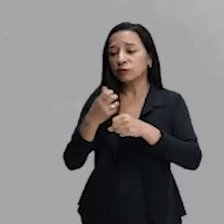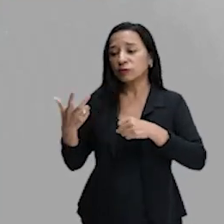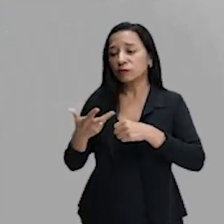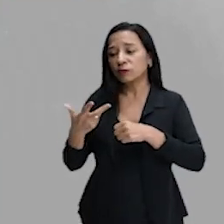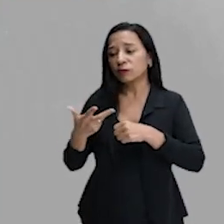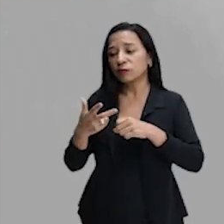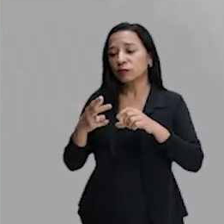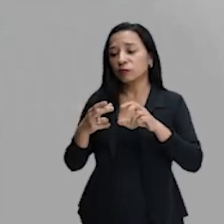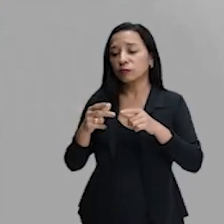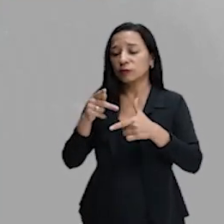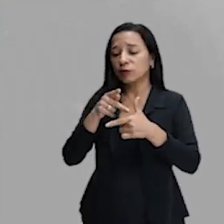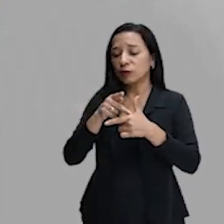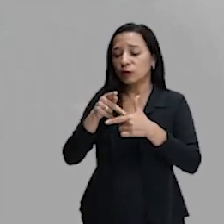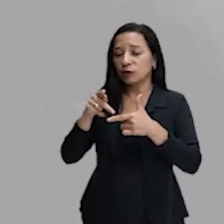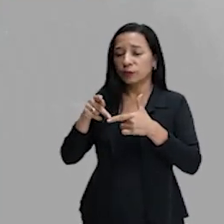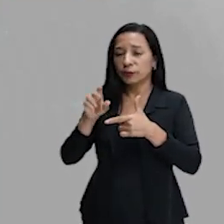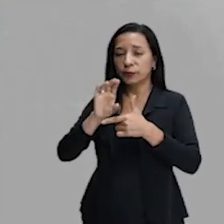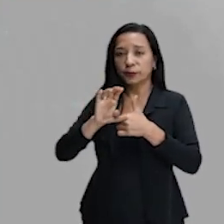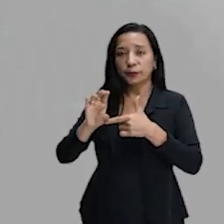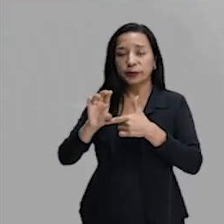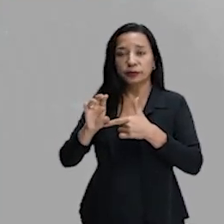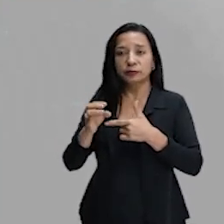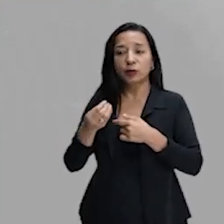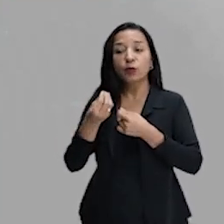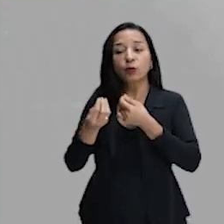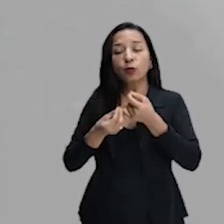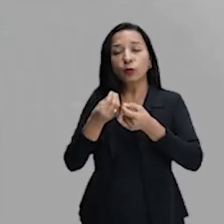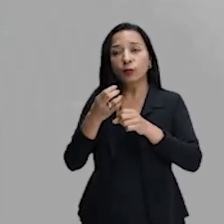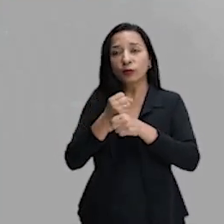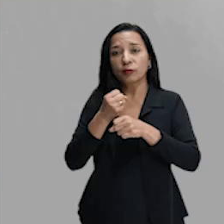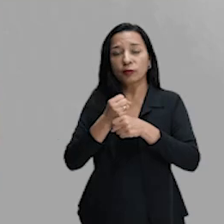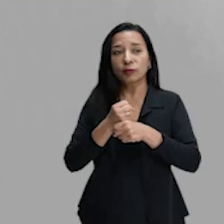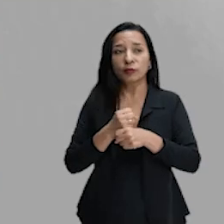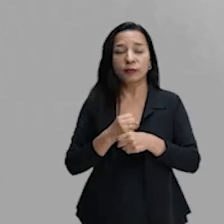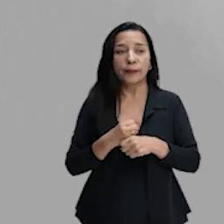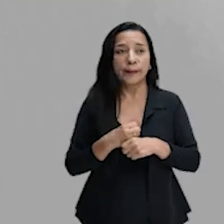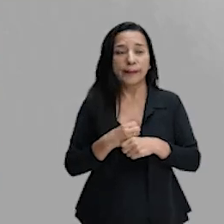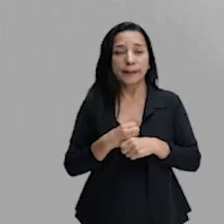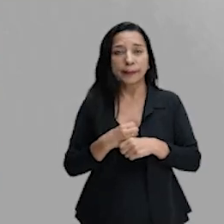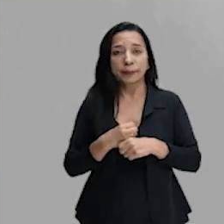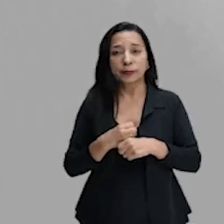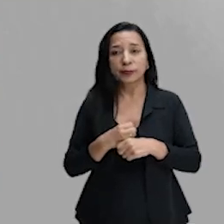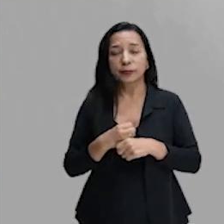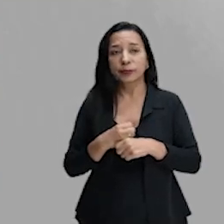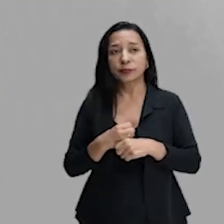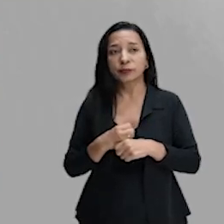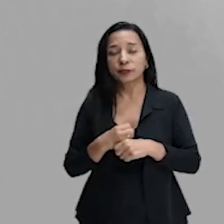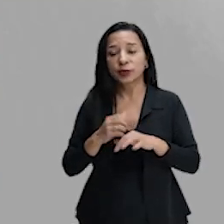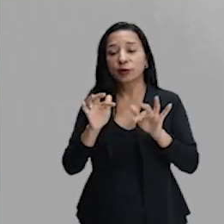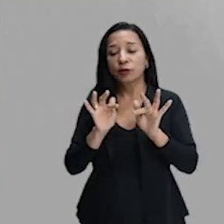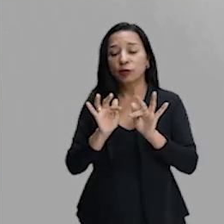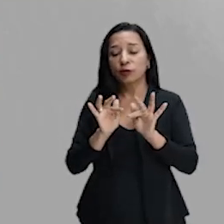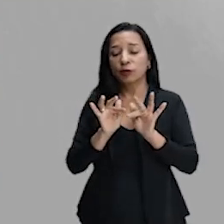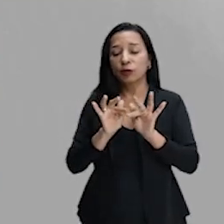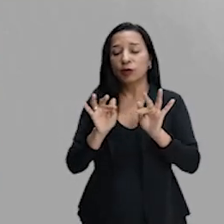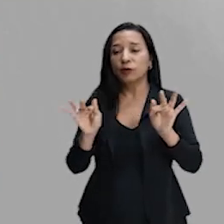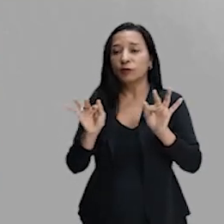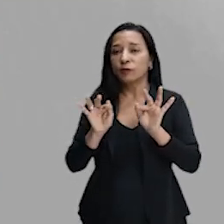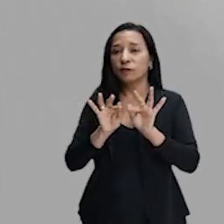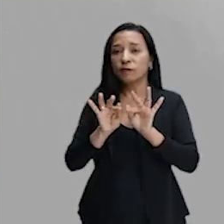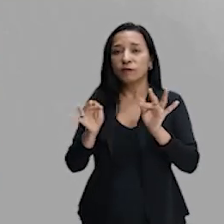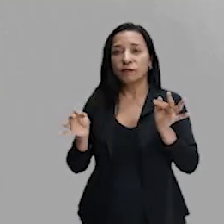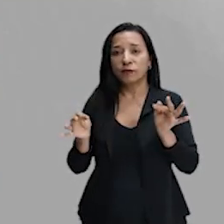prisma volume de qualquer Prisma Você tem uma fórmula geral que é o produto da área da